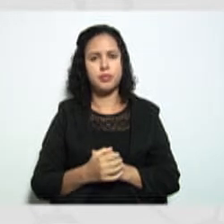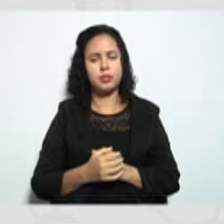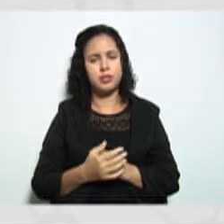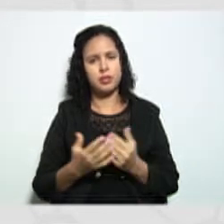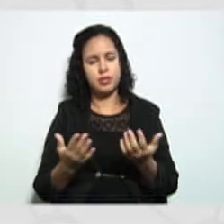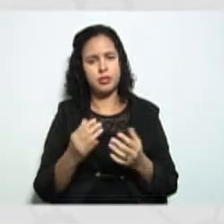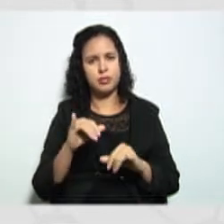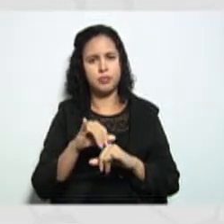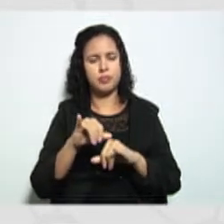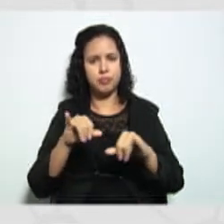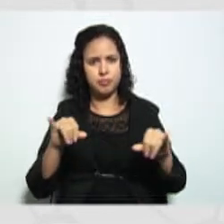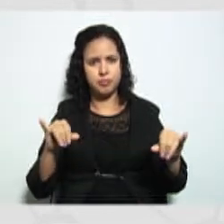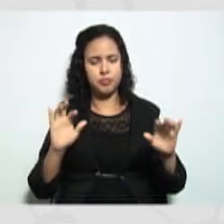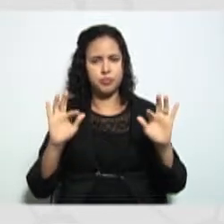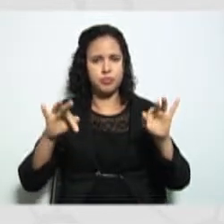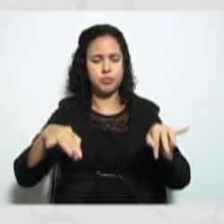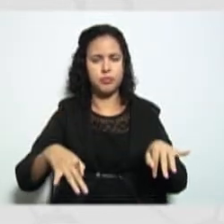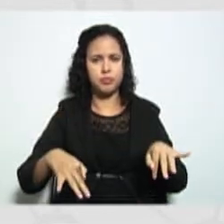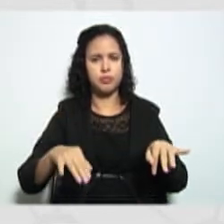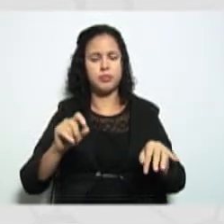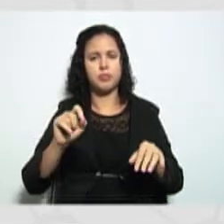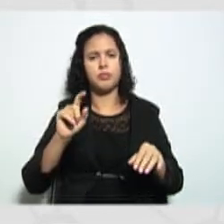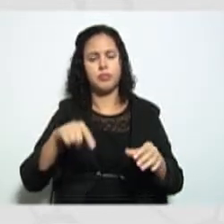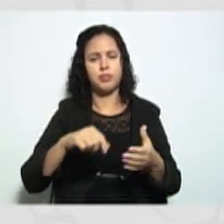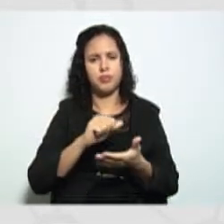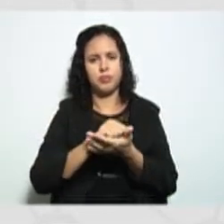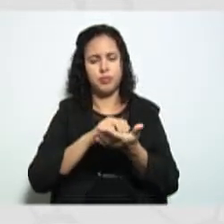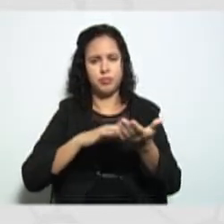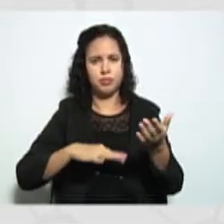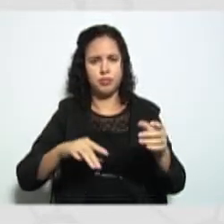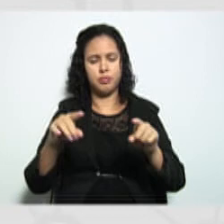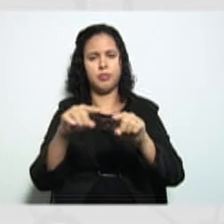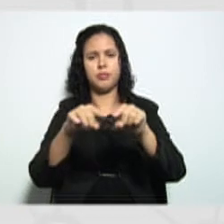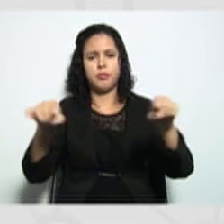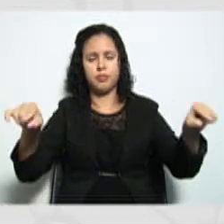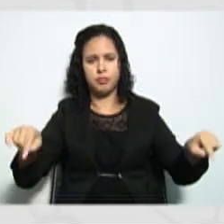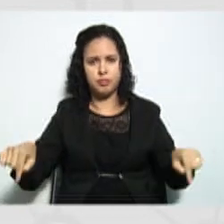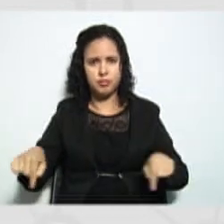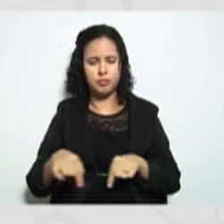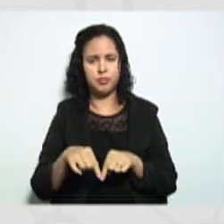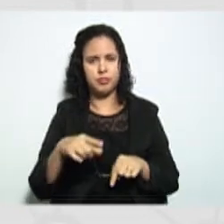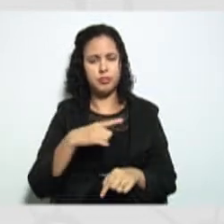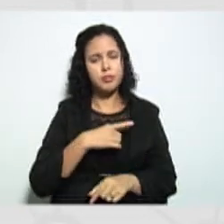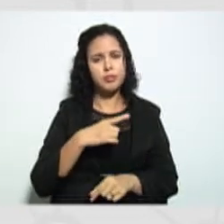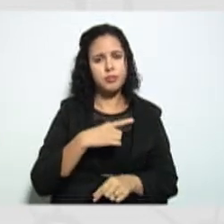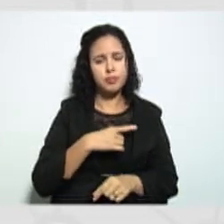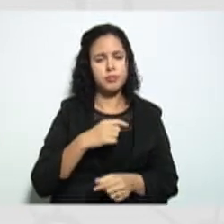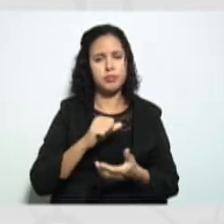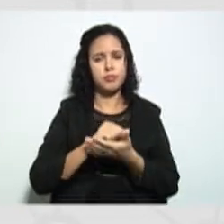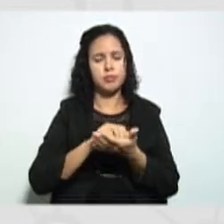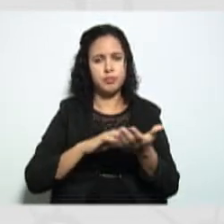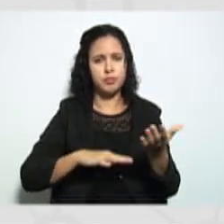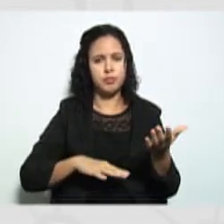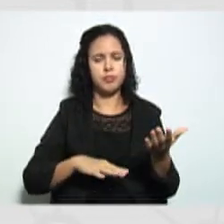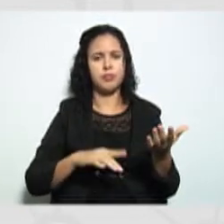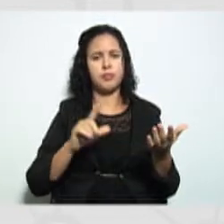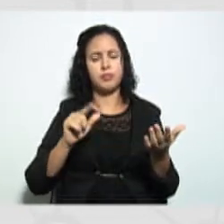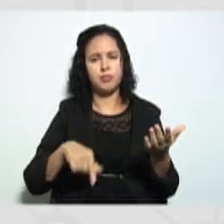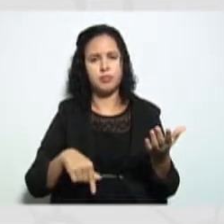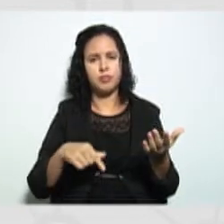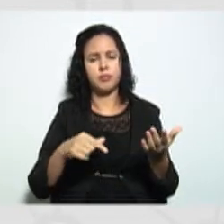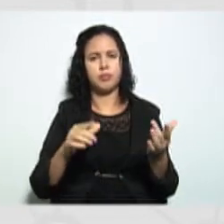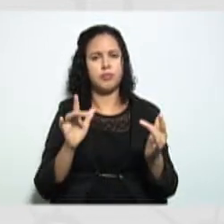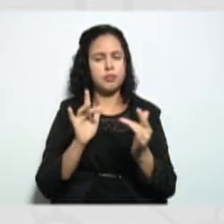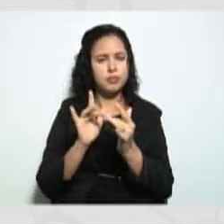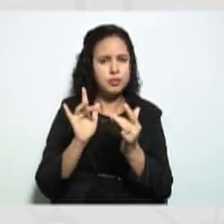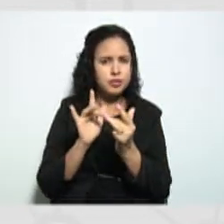recado final aqui da nossa disciplina, referência à nossa atividade de percurso. Nós temos uma atividade bastante interativa que vai falar